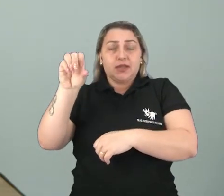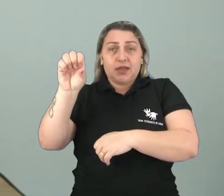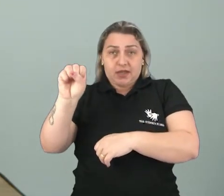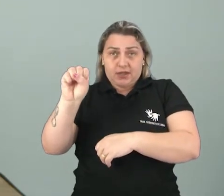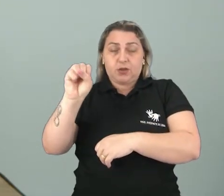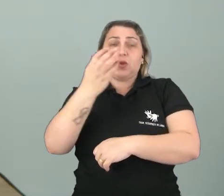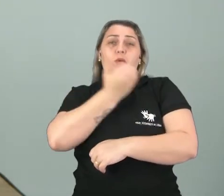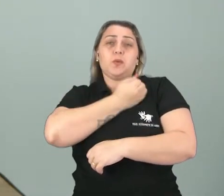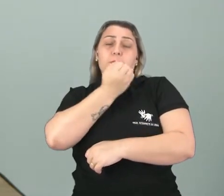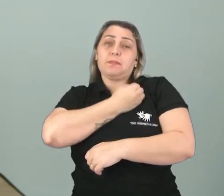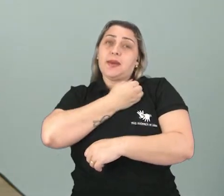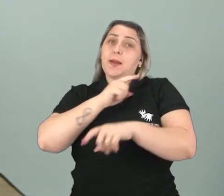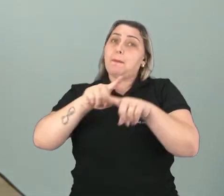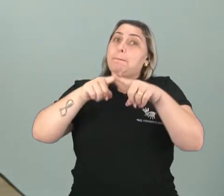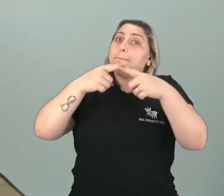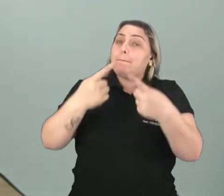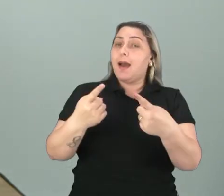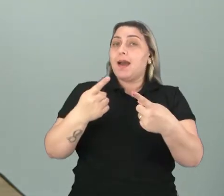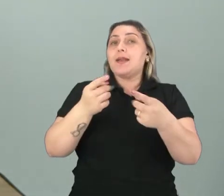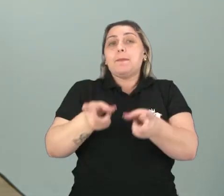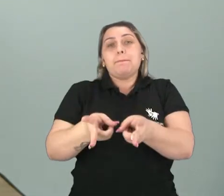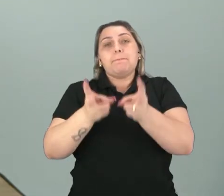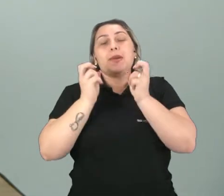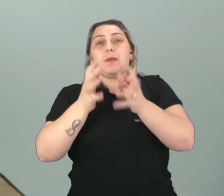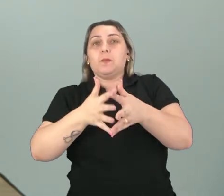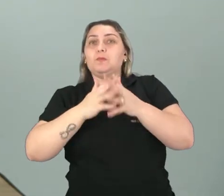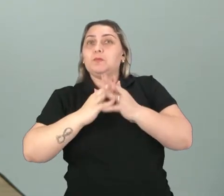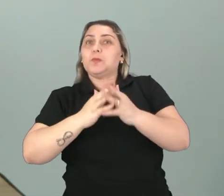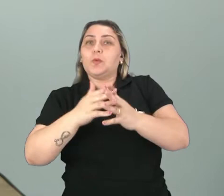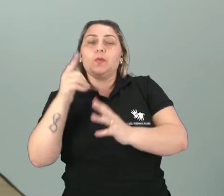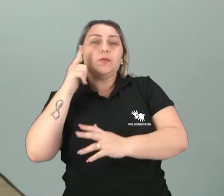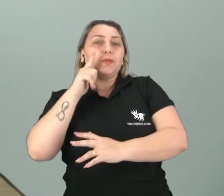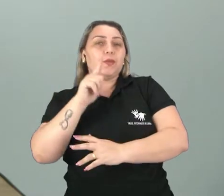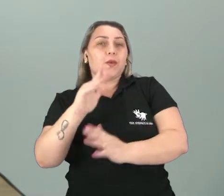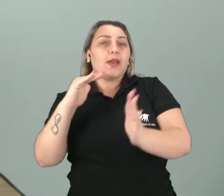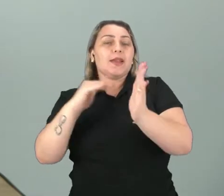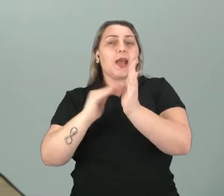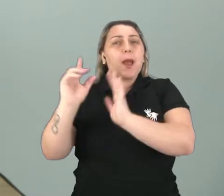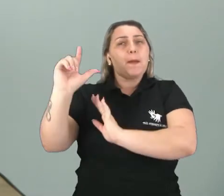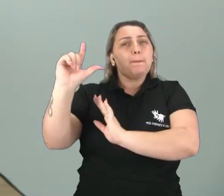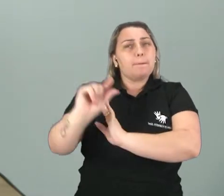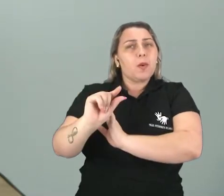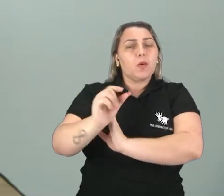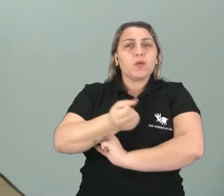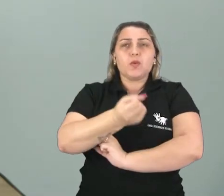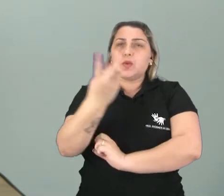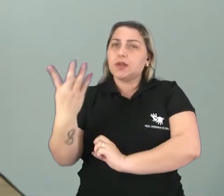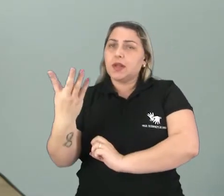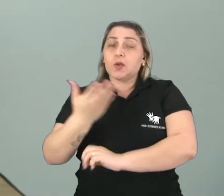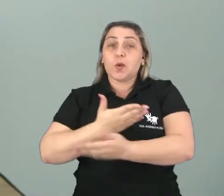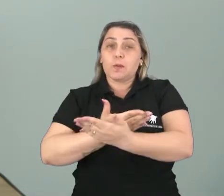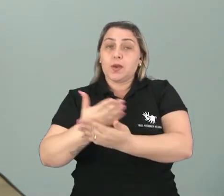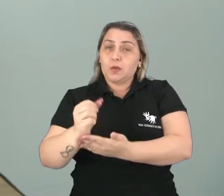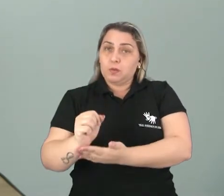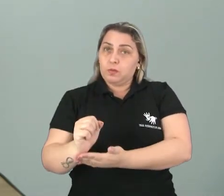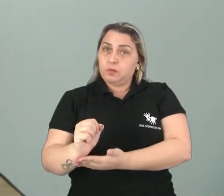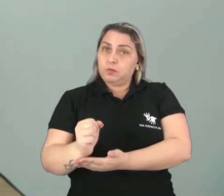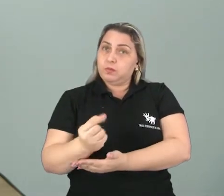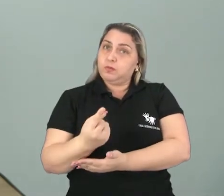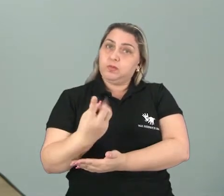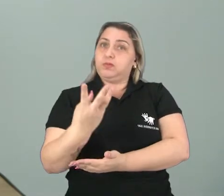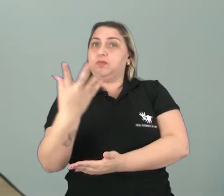o senso numérico dele, nós podemos perceber que ele só conseguiu até pequenas quantidades. Quando começou a